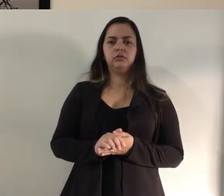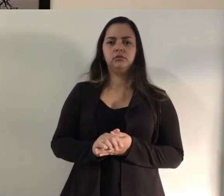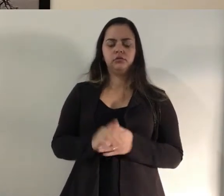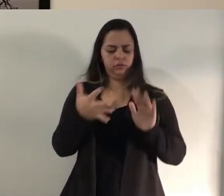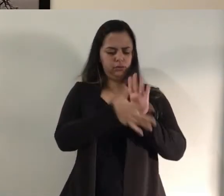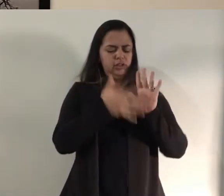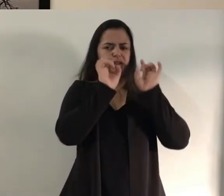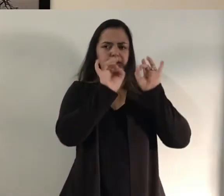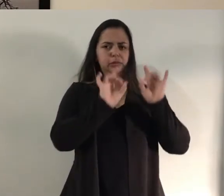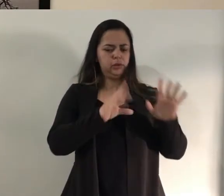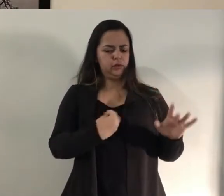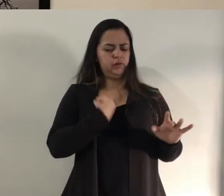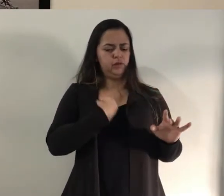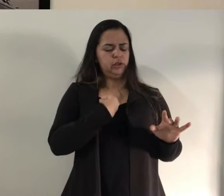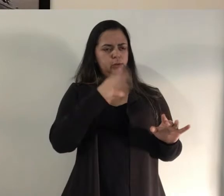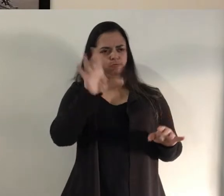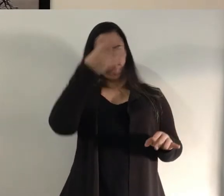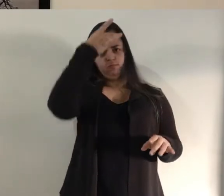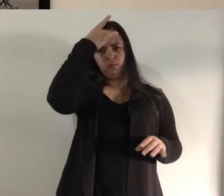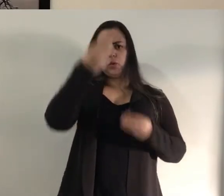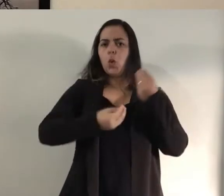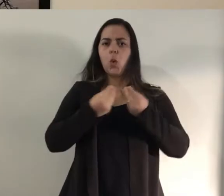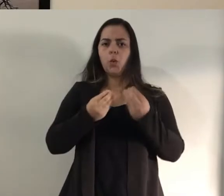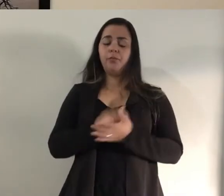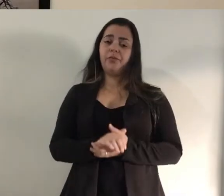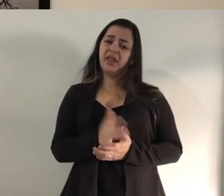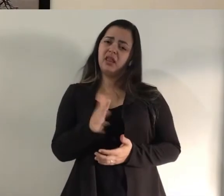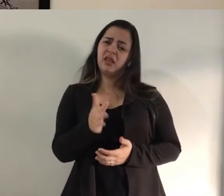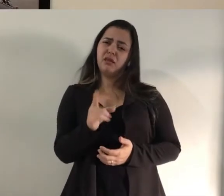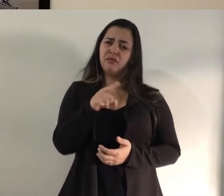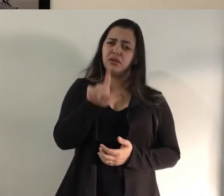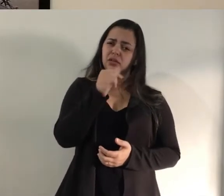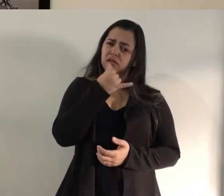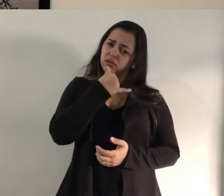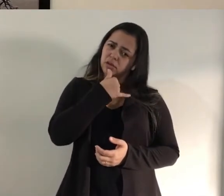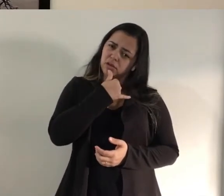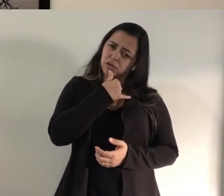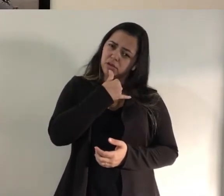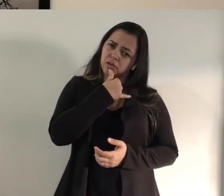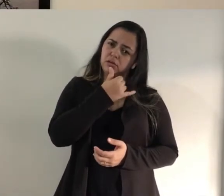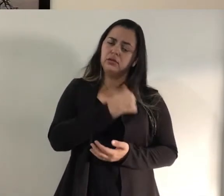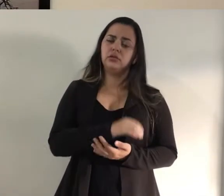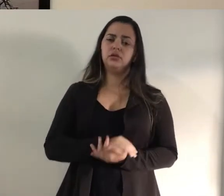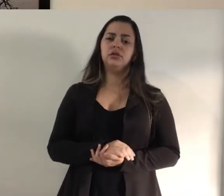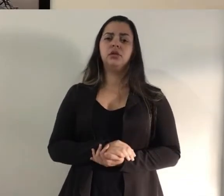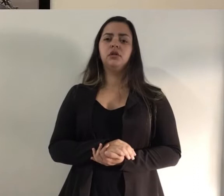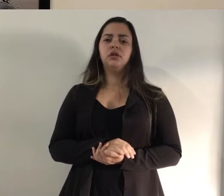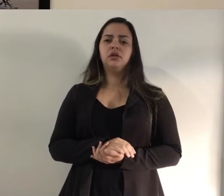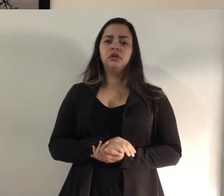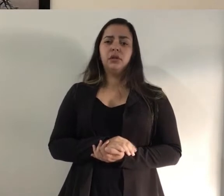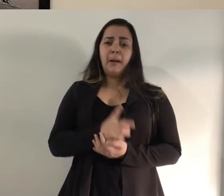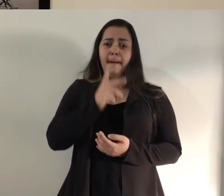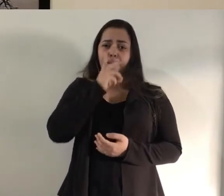hoje? Talvez você que esteja vivendo tristeza, esteja aí encurralado, sem